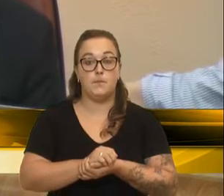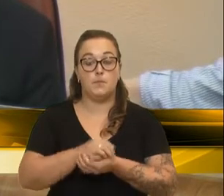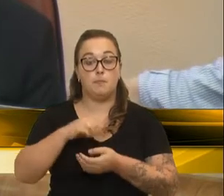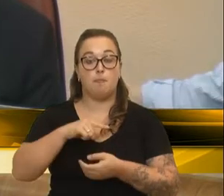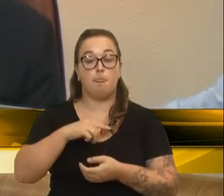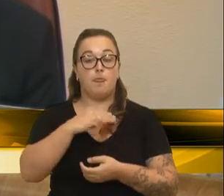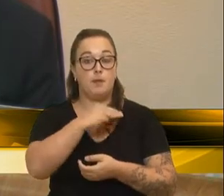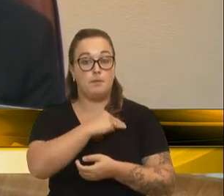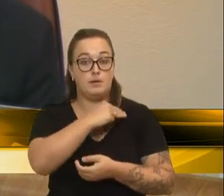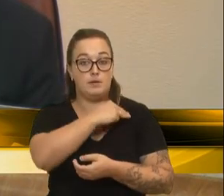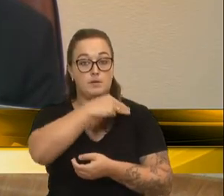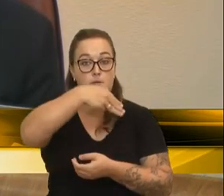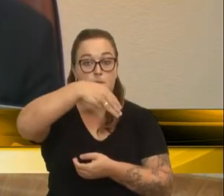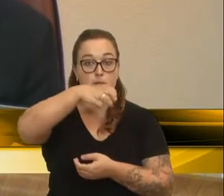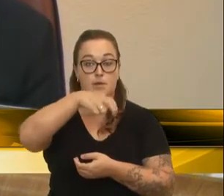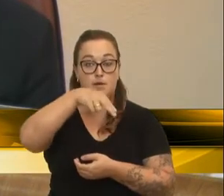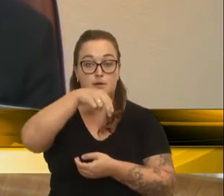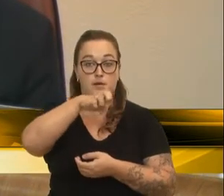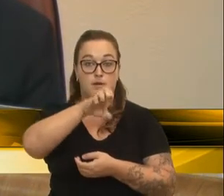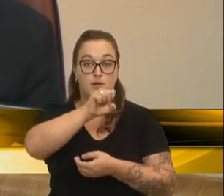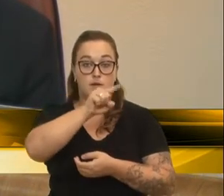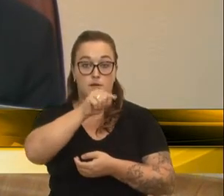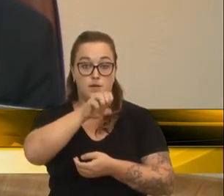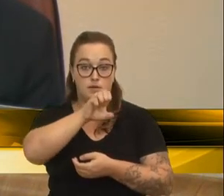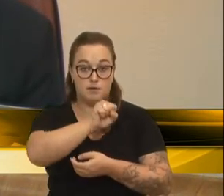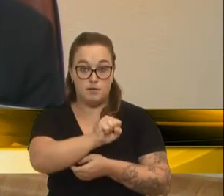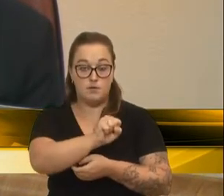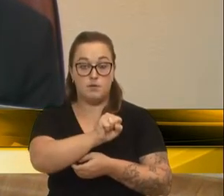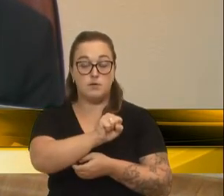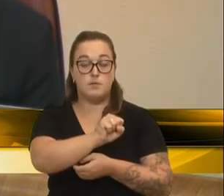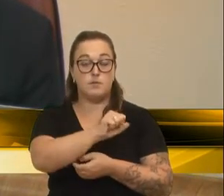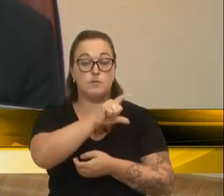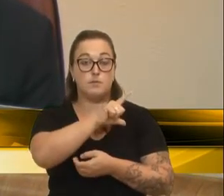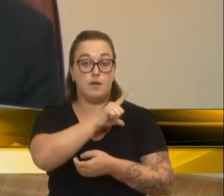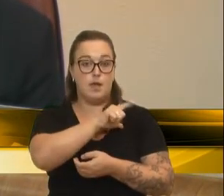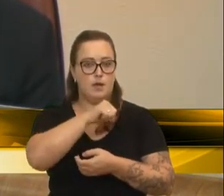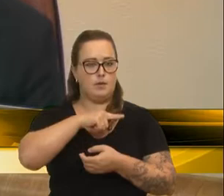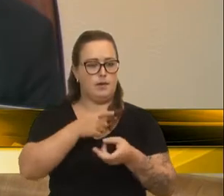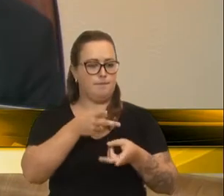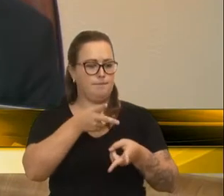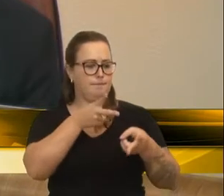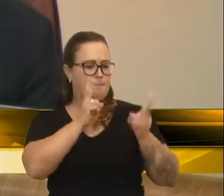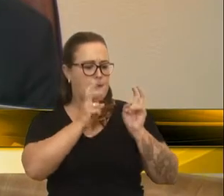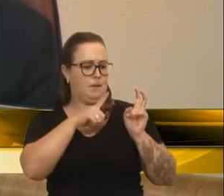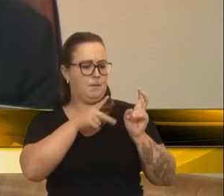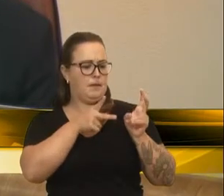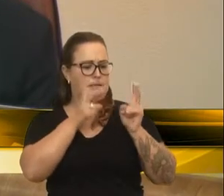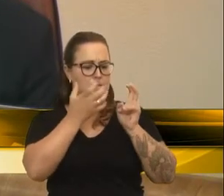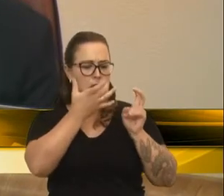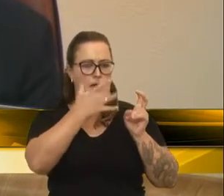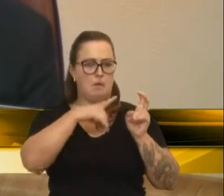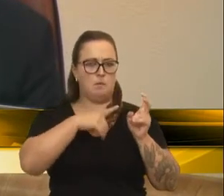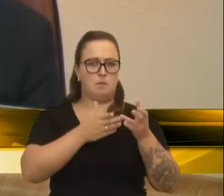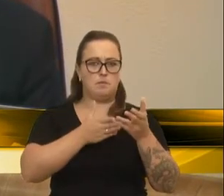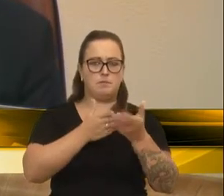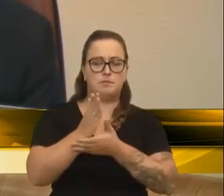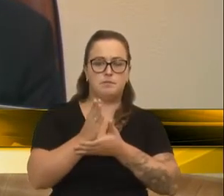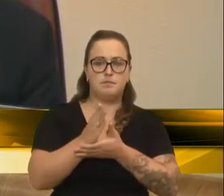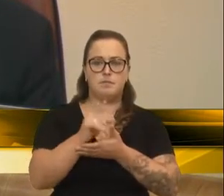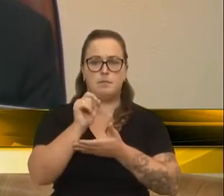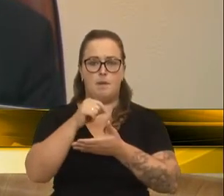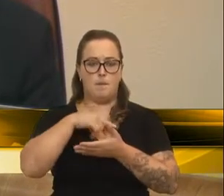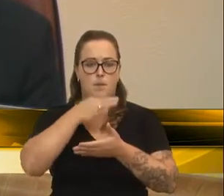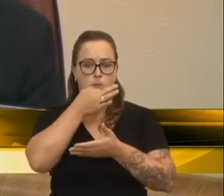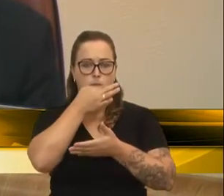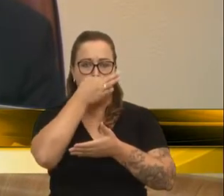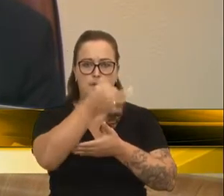Ministros Menezes, direito, 2 pontos. Tenho a impressão de que estamos aprovando uma súmula que, do ponto de